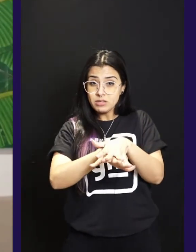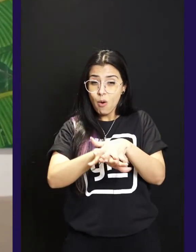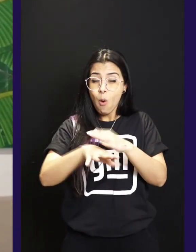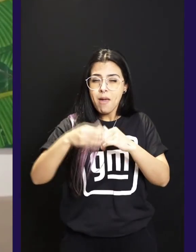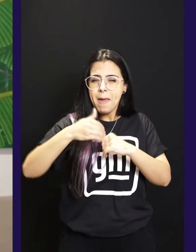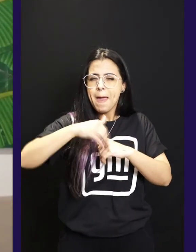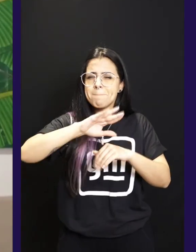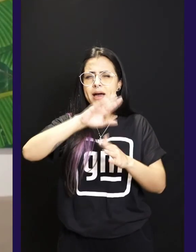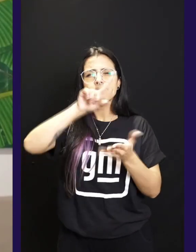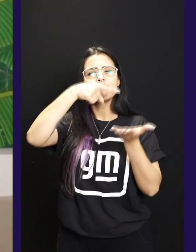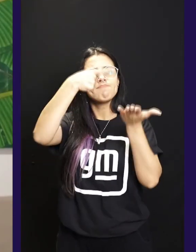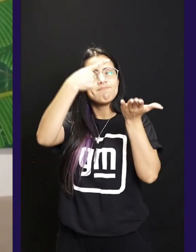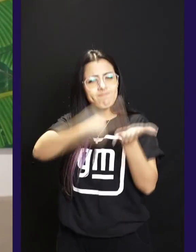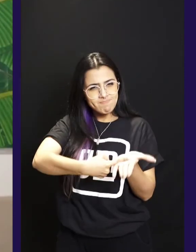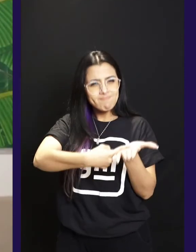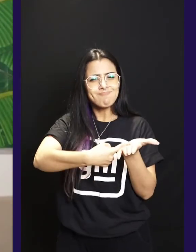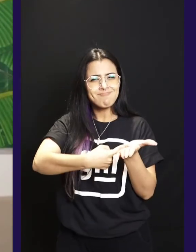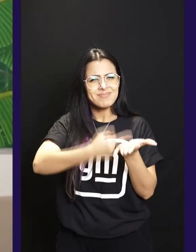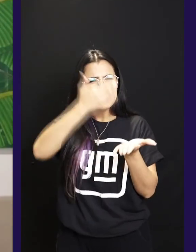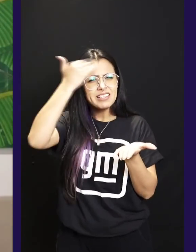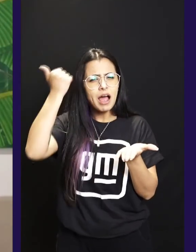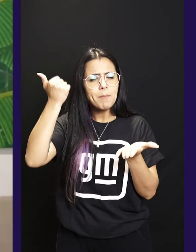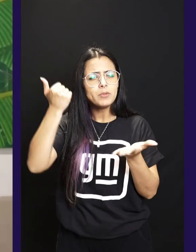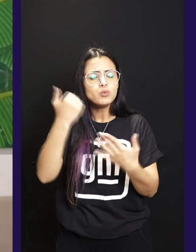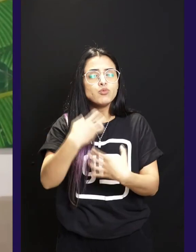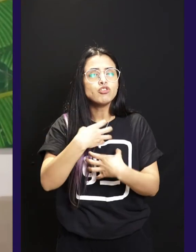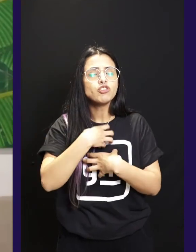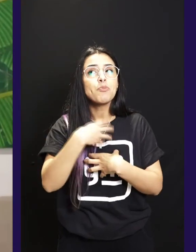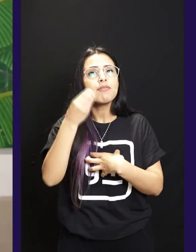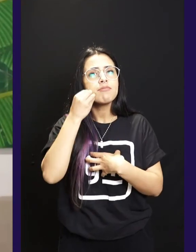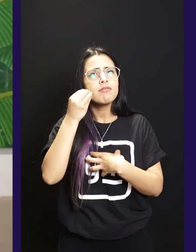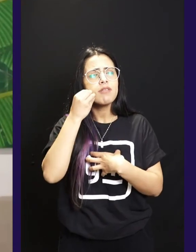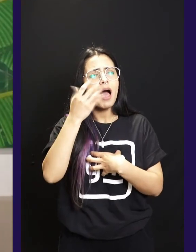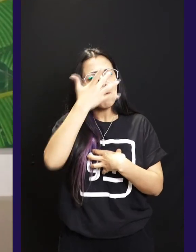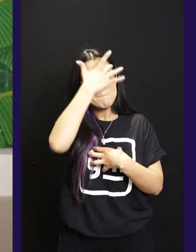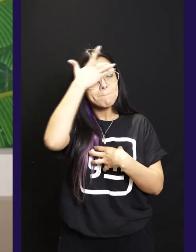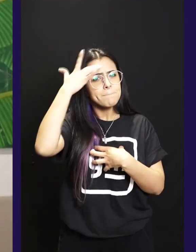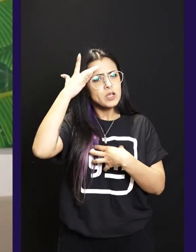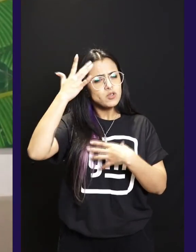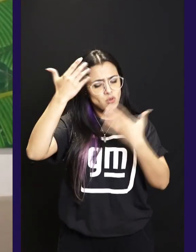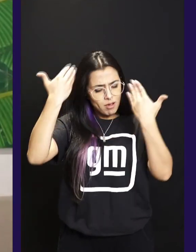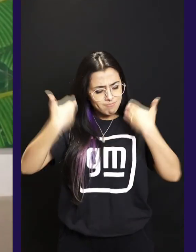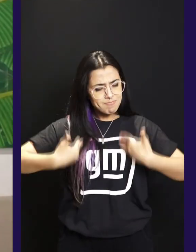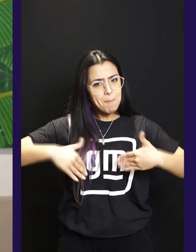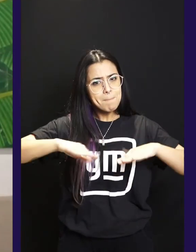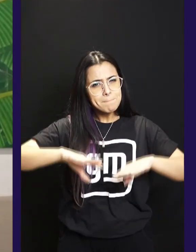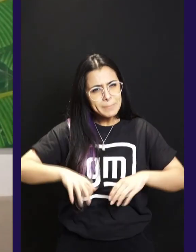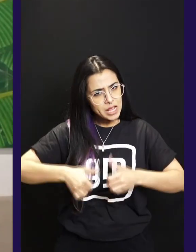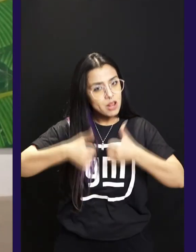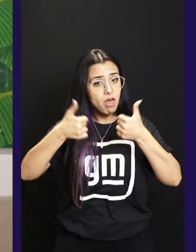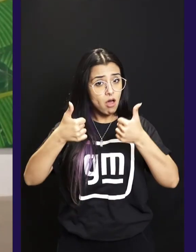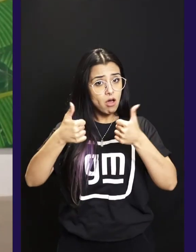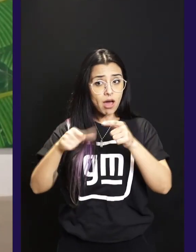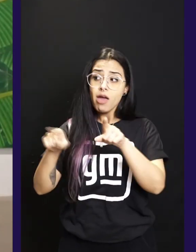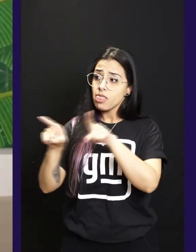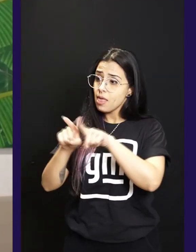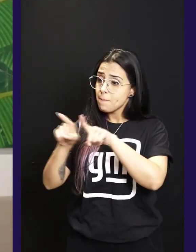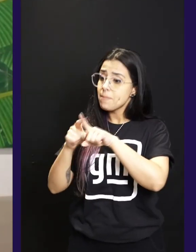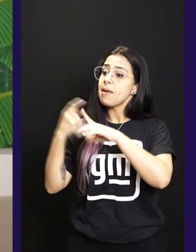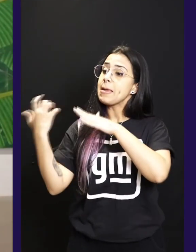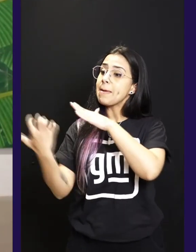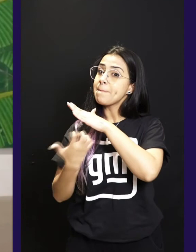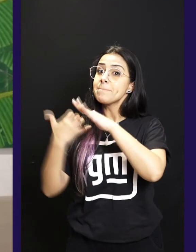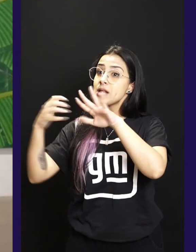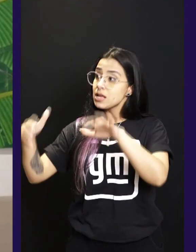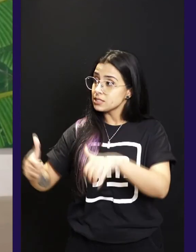compromisso de nos tornarmos não só pessoas melhores, mas organizações melhores, né? Organizações